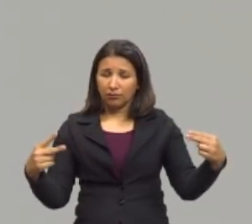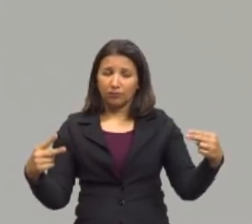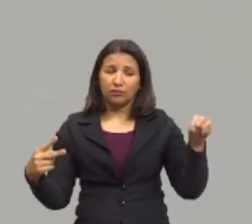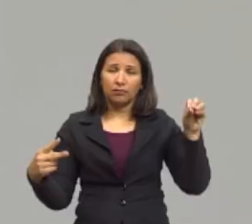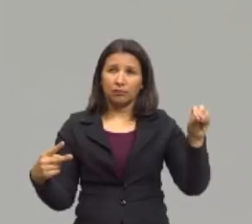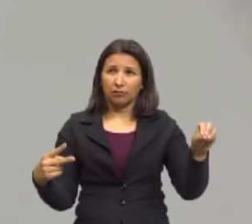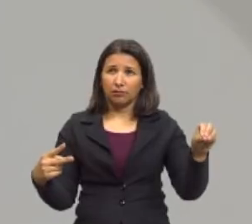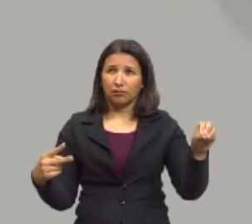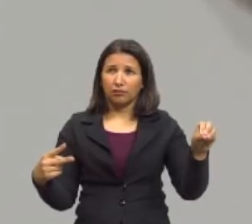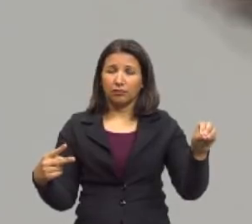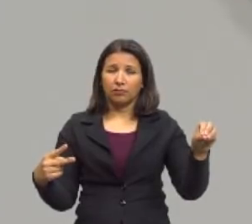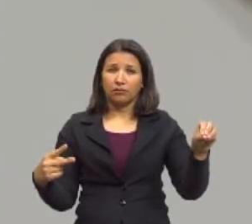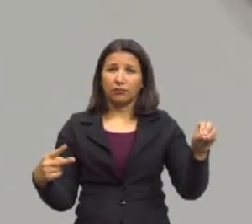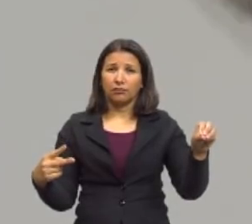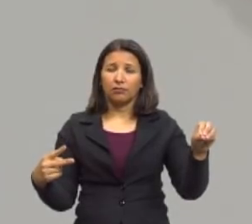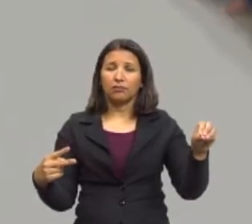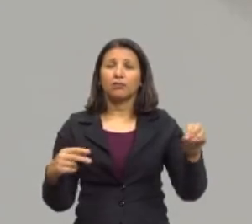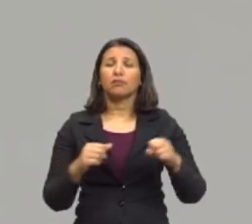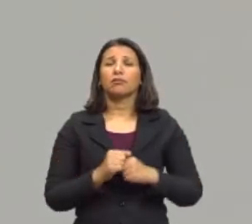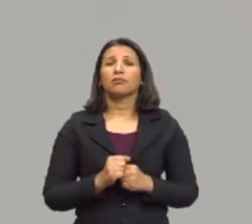certo?